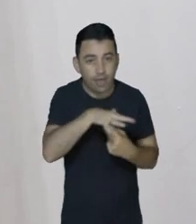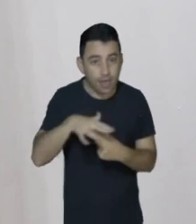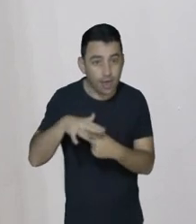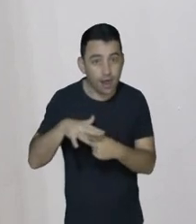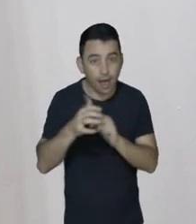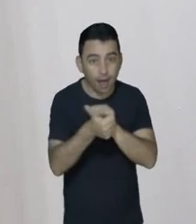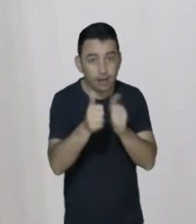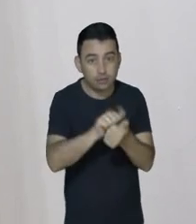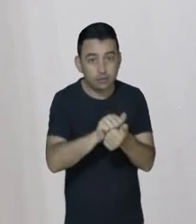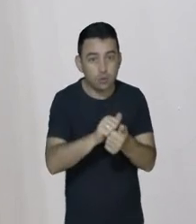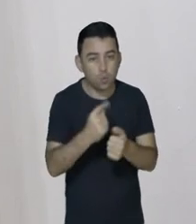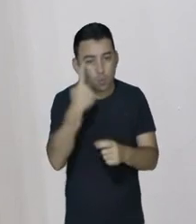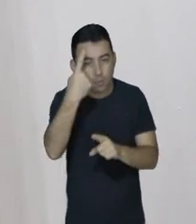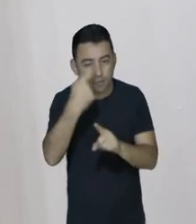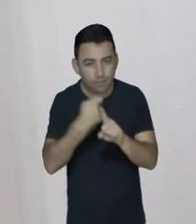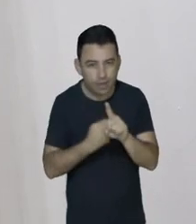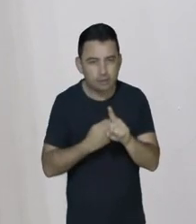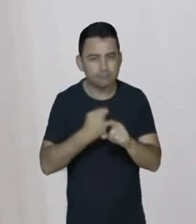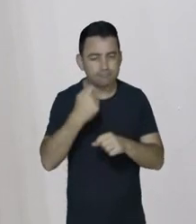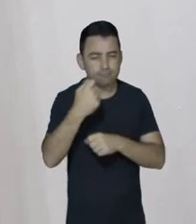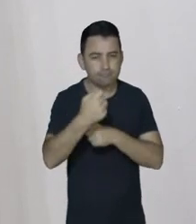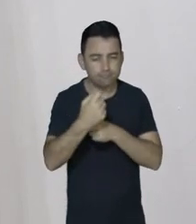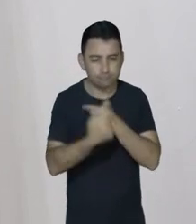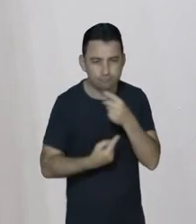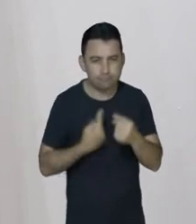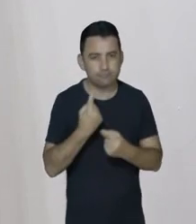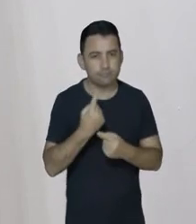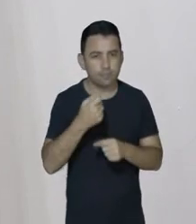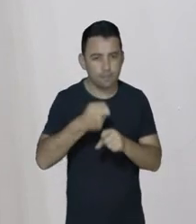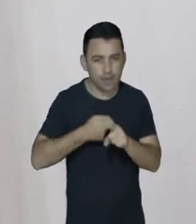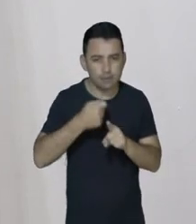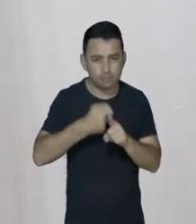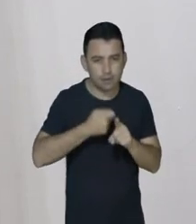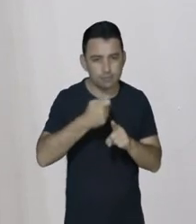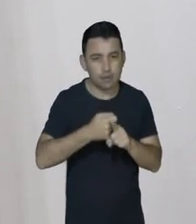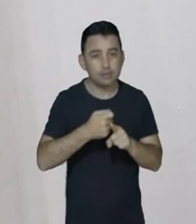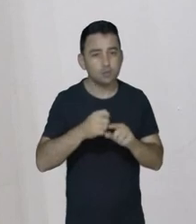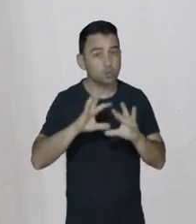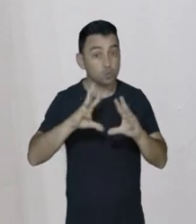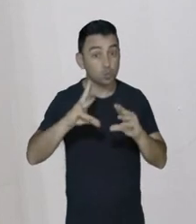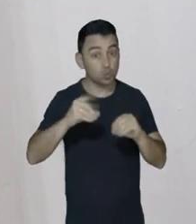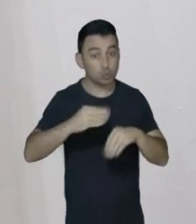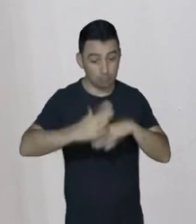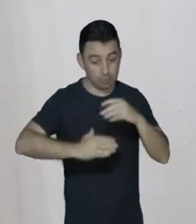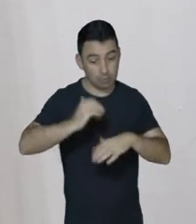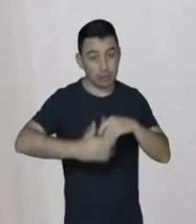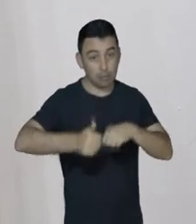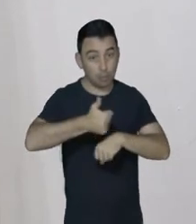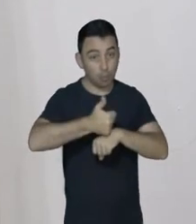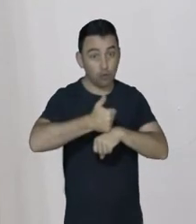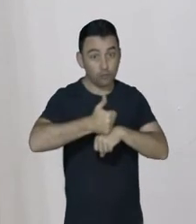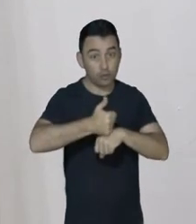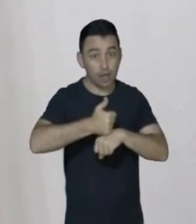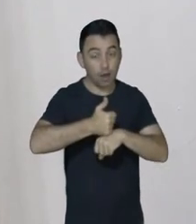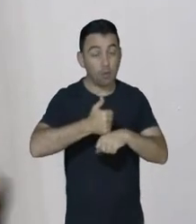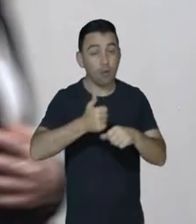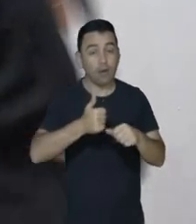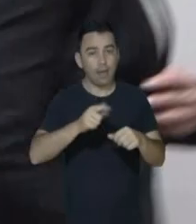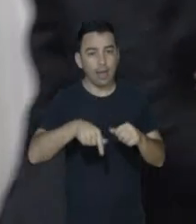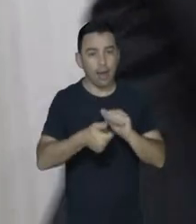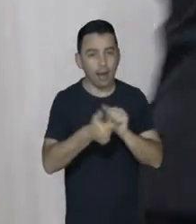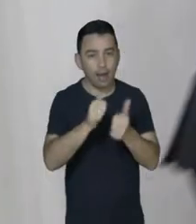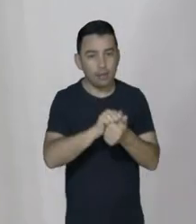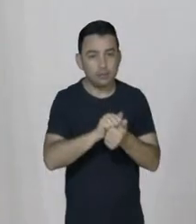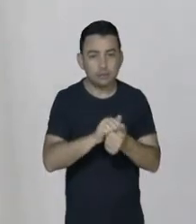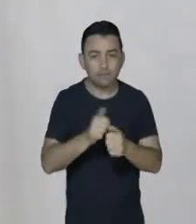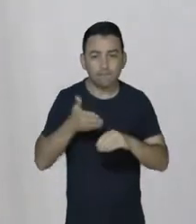a Assembleia abre o hall e todos os artistas e artesãos vêm fazer exposição e venda do